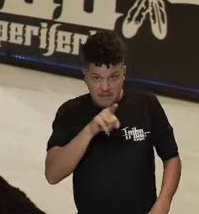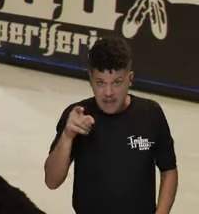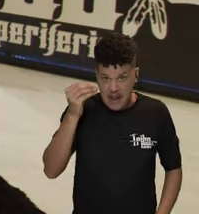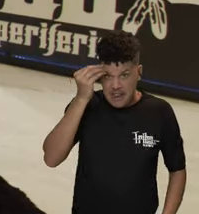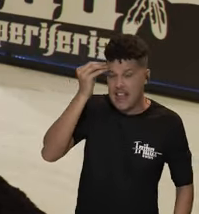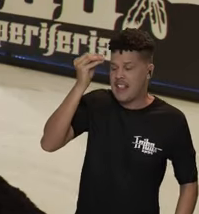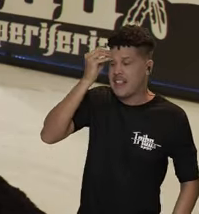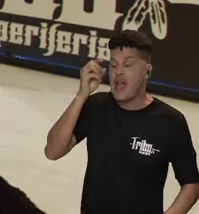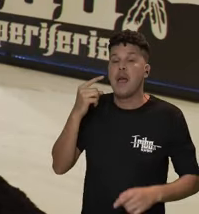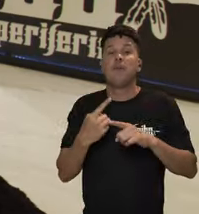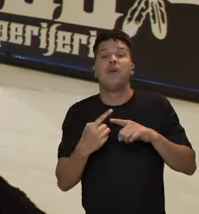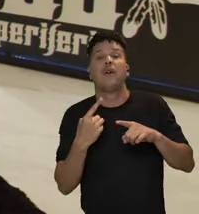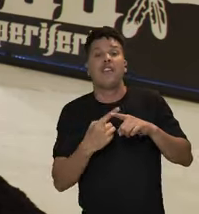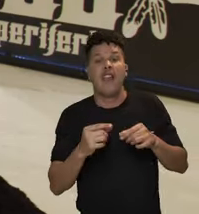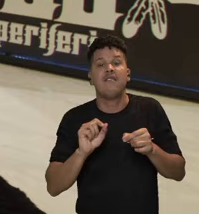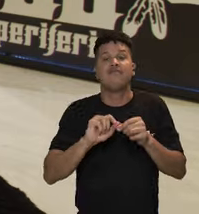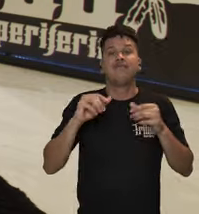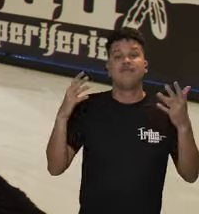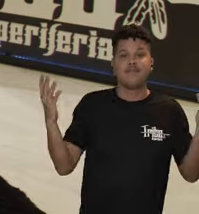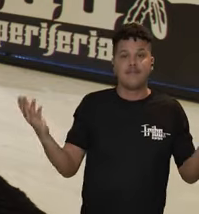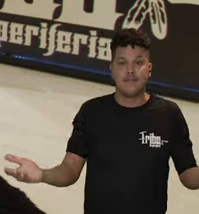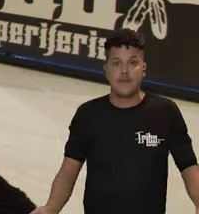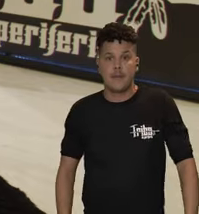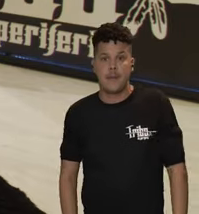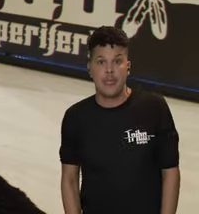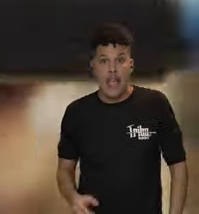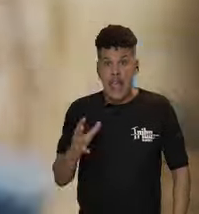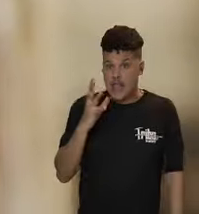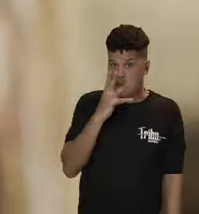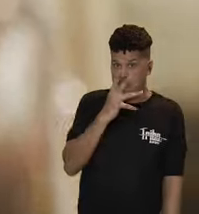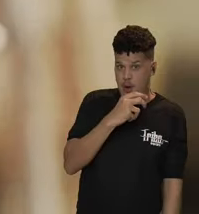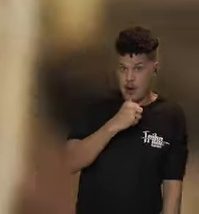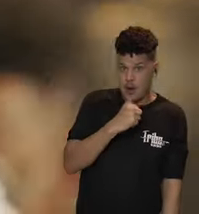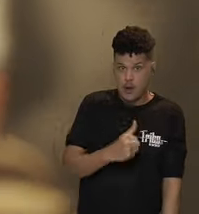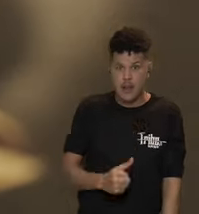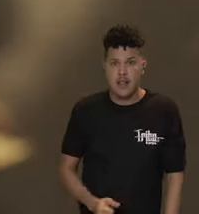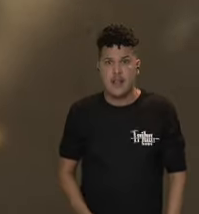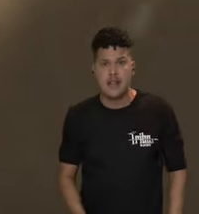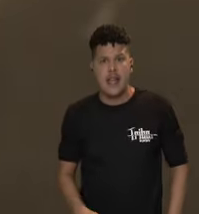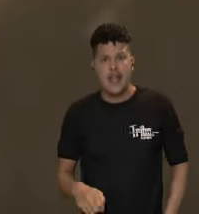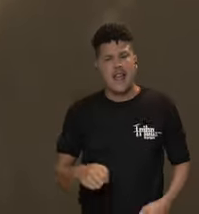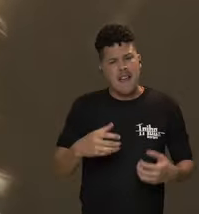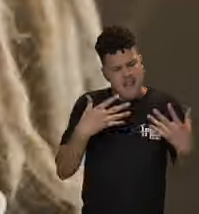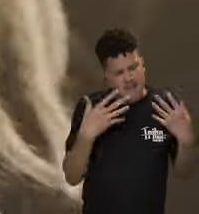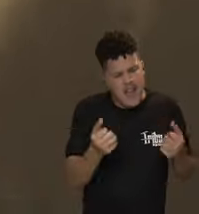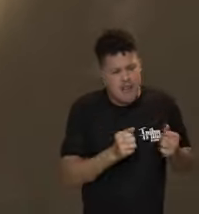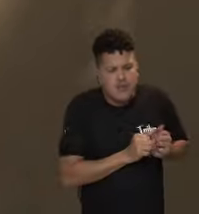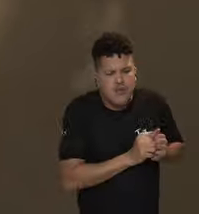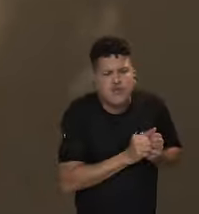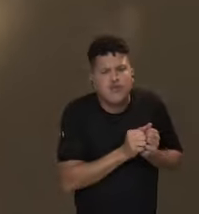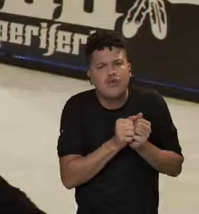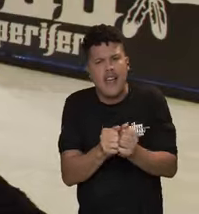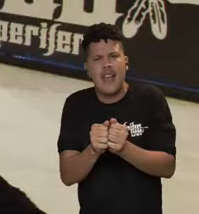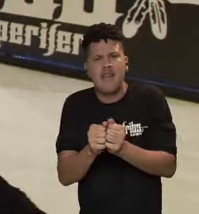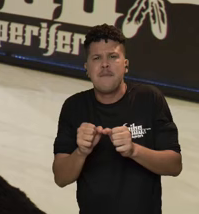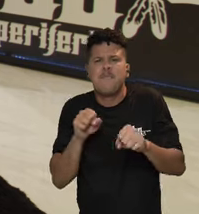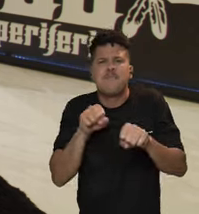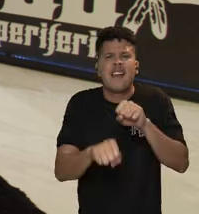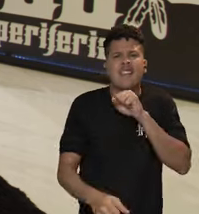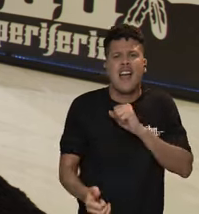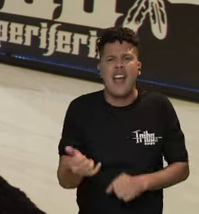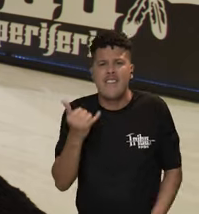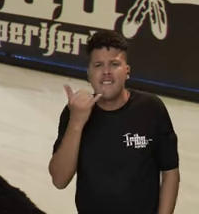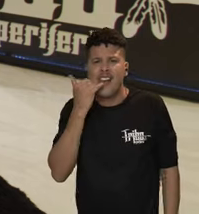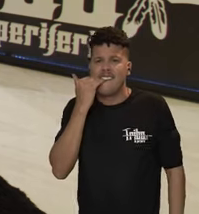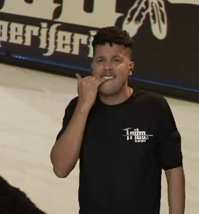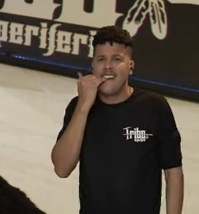entender. Porque fazer o quê, bebê? Mas demorou, vai! Baby, me leva, vem. Matar de inveja quem